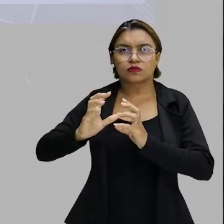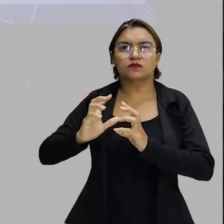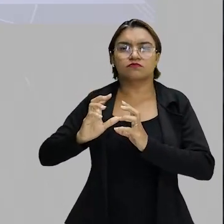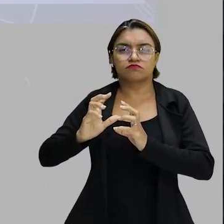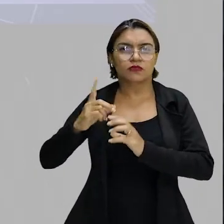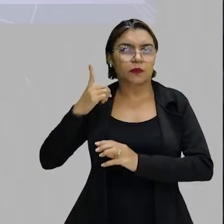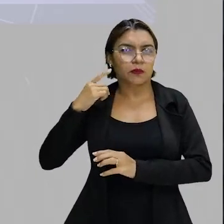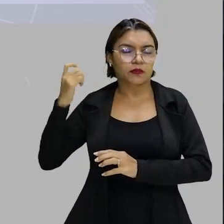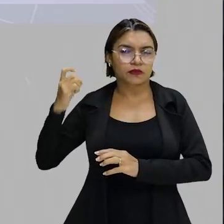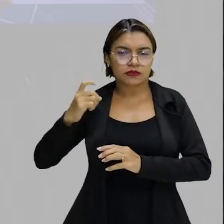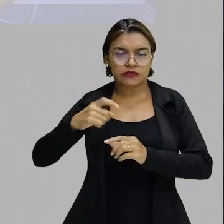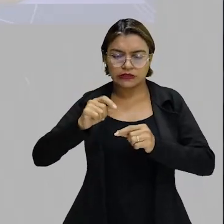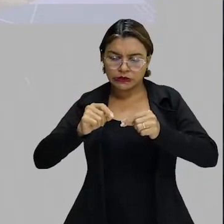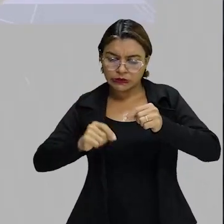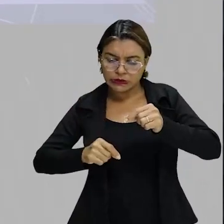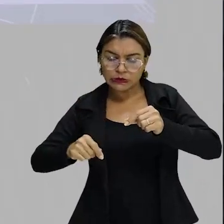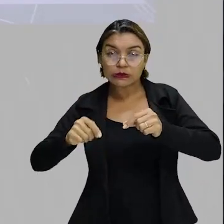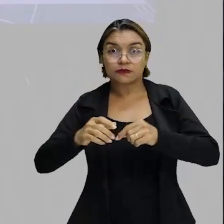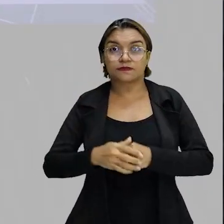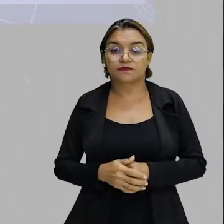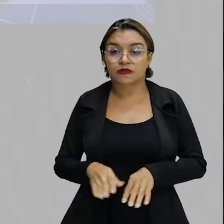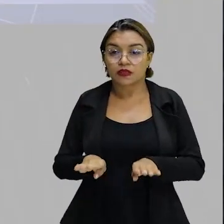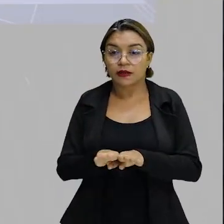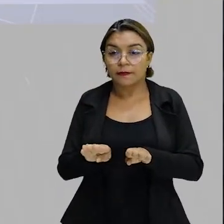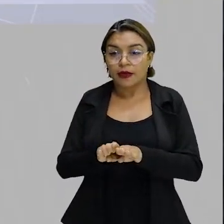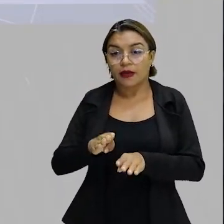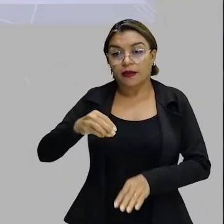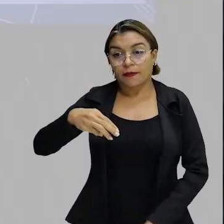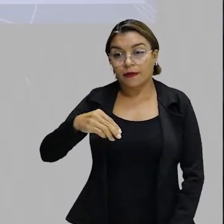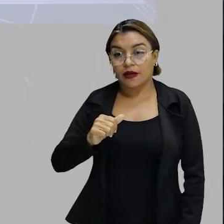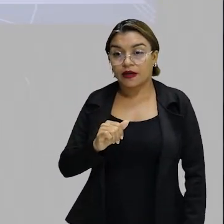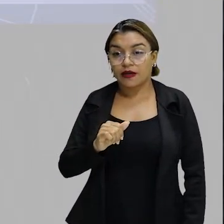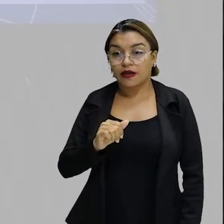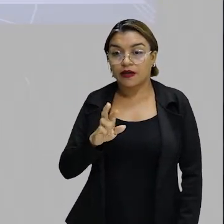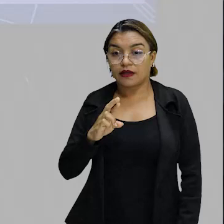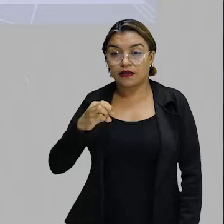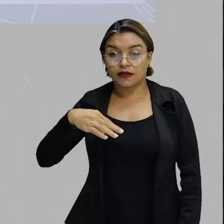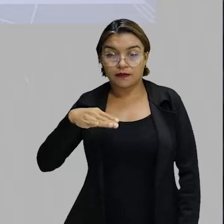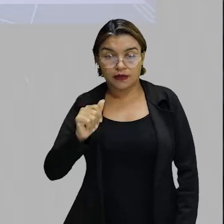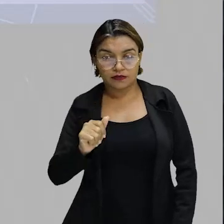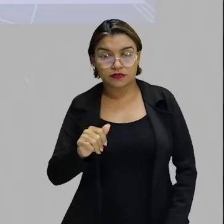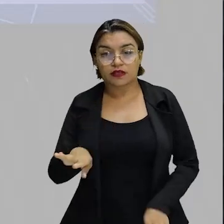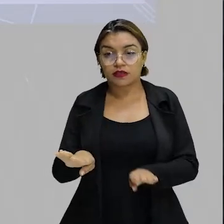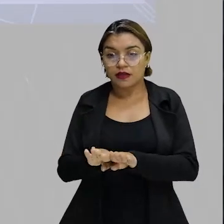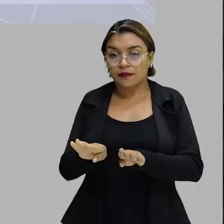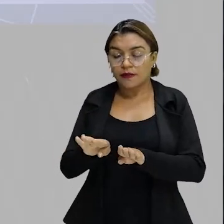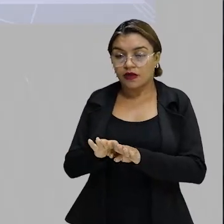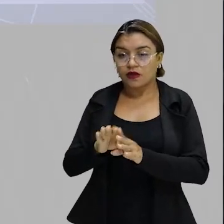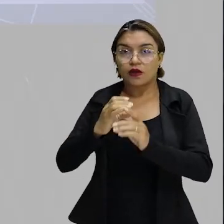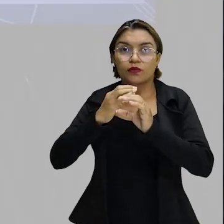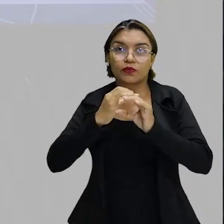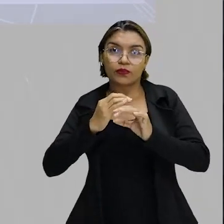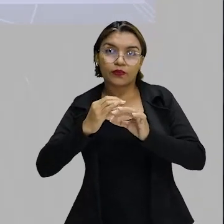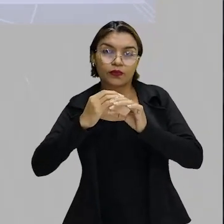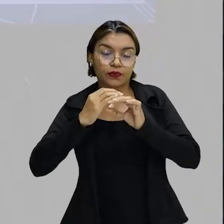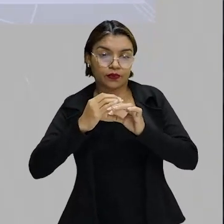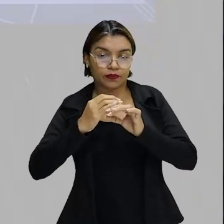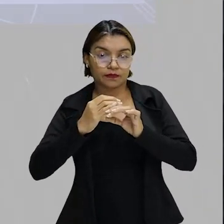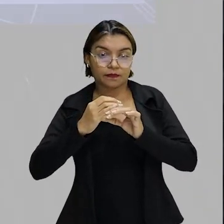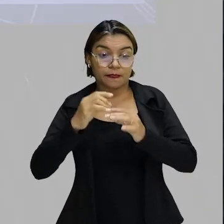por conta das continhas, marimba e alguns tipos de flauta. Então, esses instrumentos têm